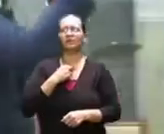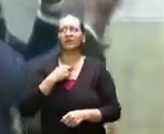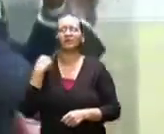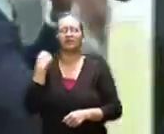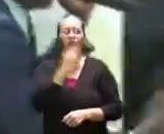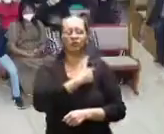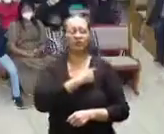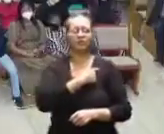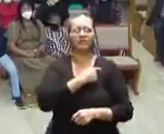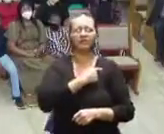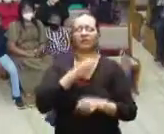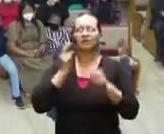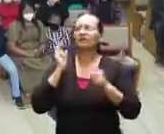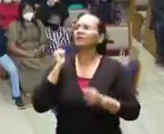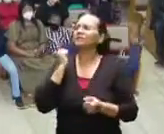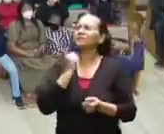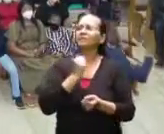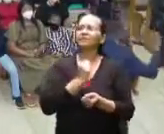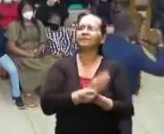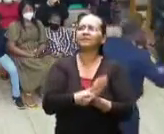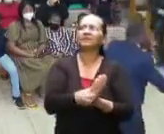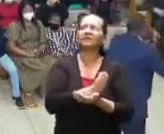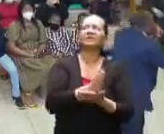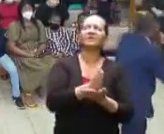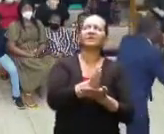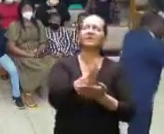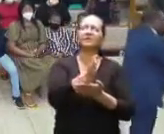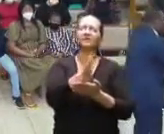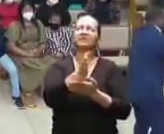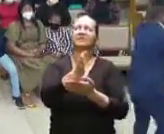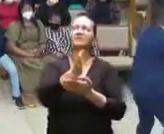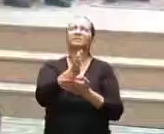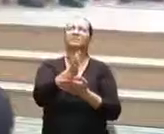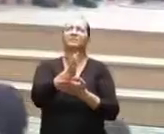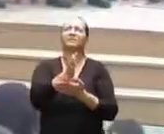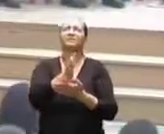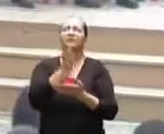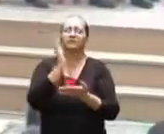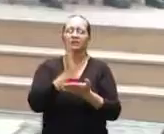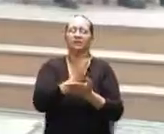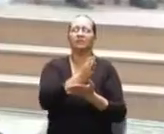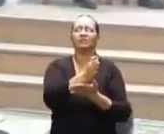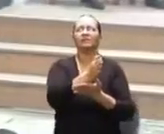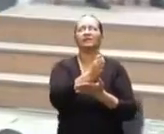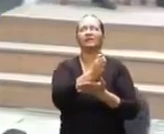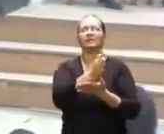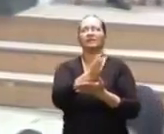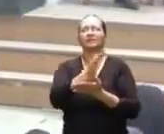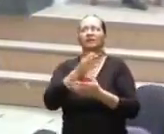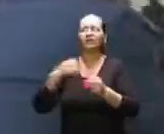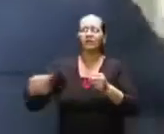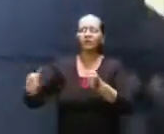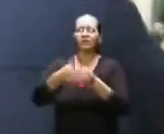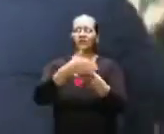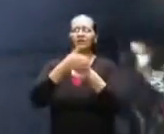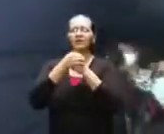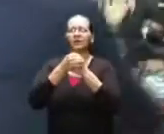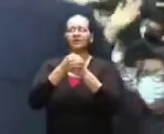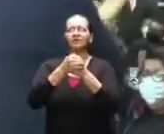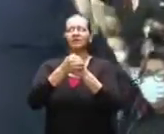continuar andando, vamos continuar andando, vamos continuar seguindo. Guarda,